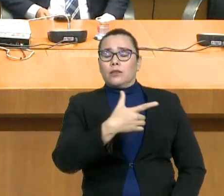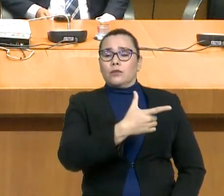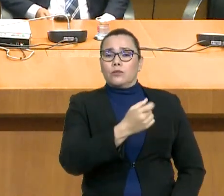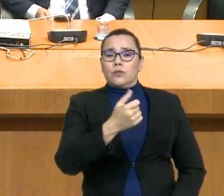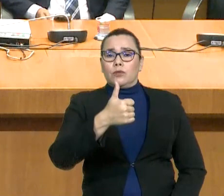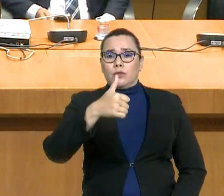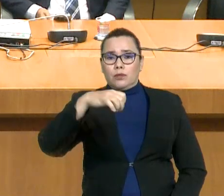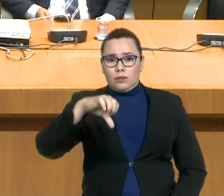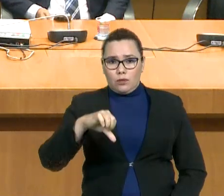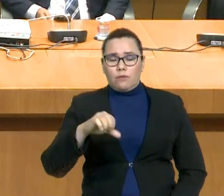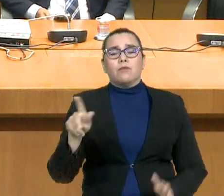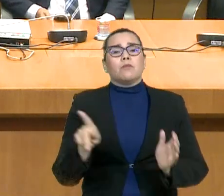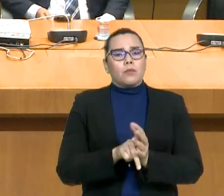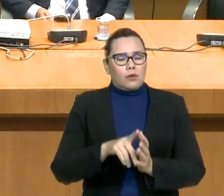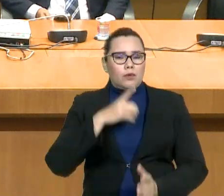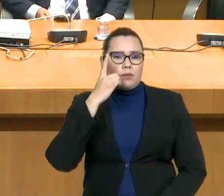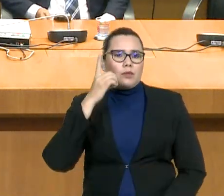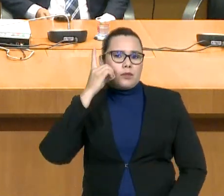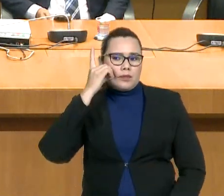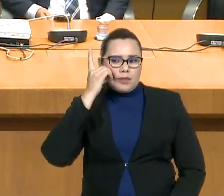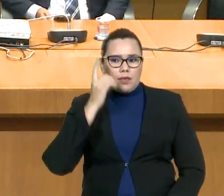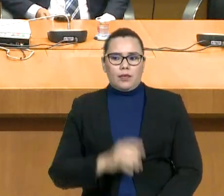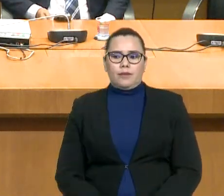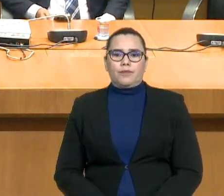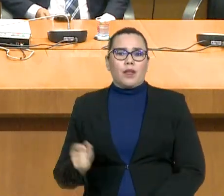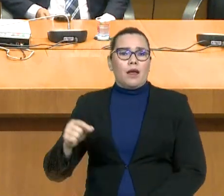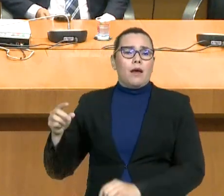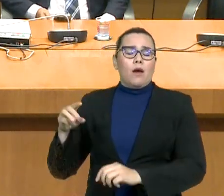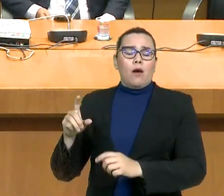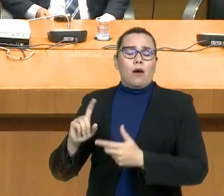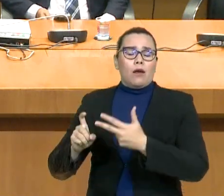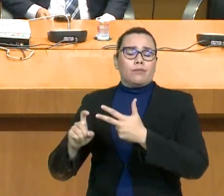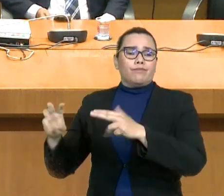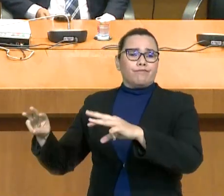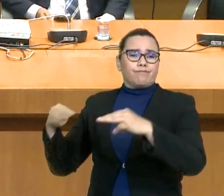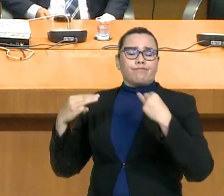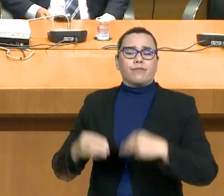440/2019, de autoria da deputada Daniela, encaminhado pela mensagem governamental número